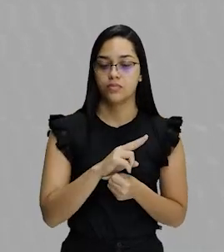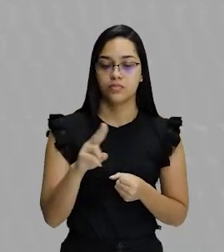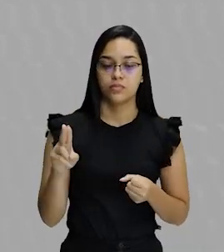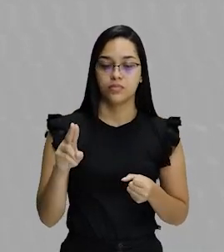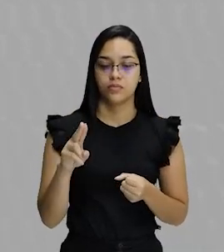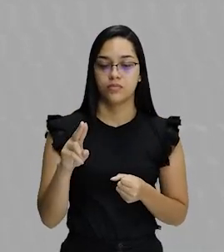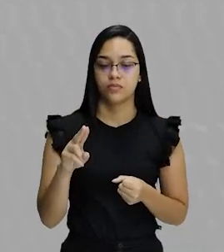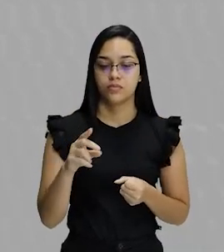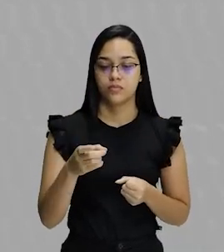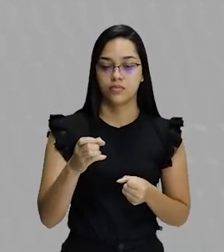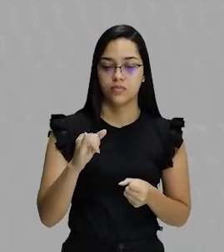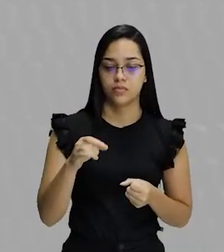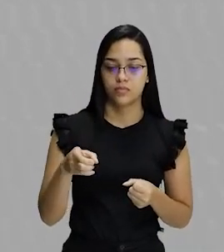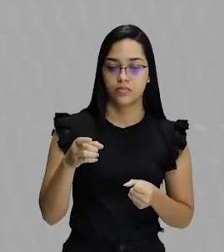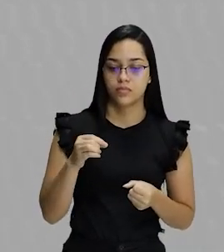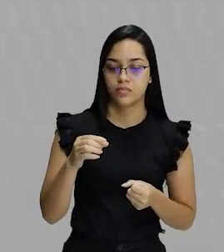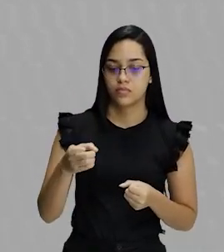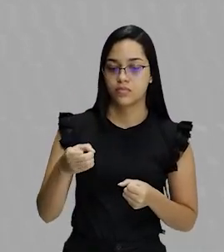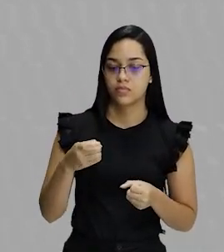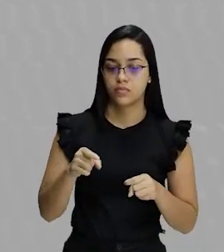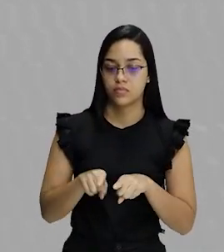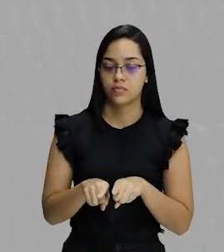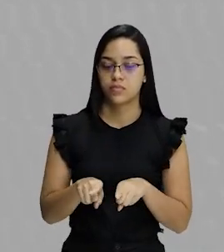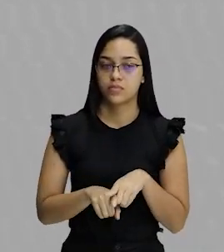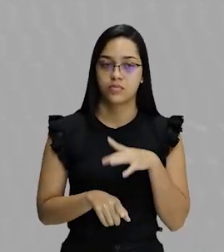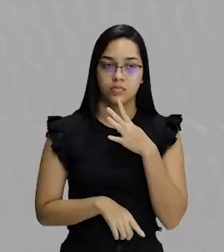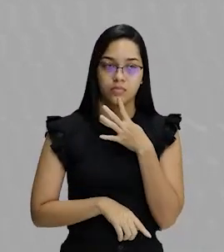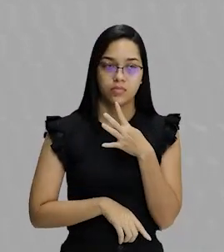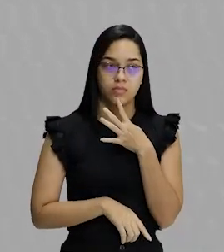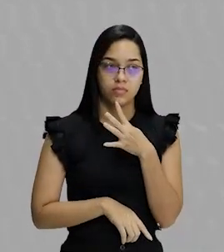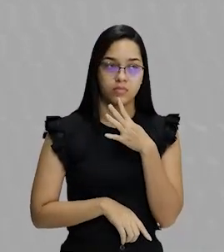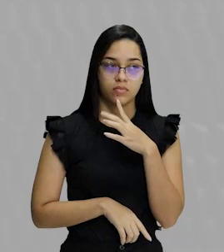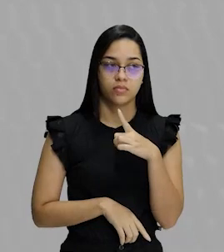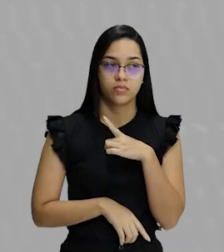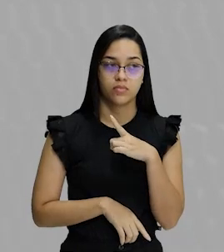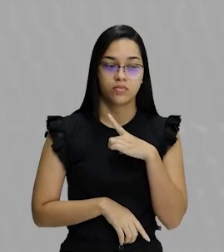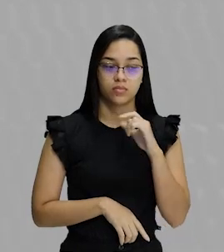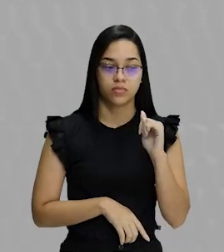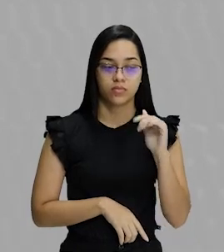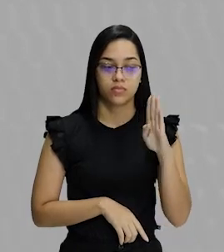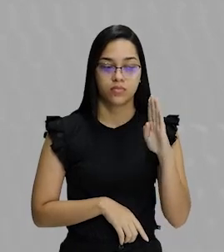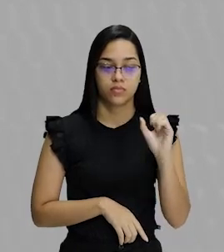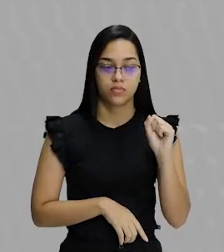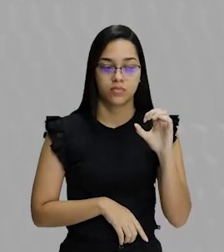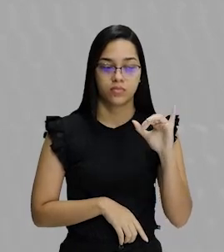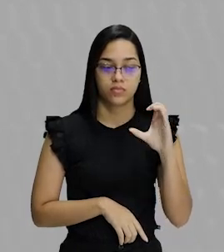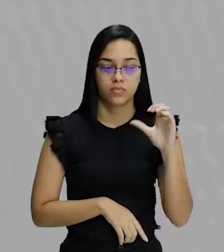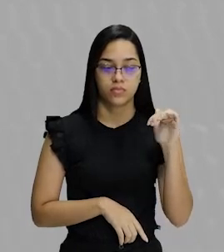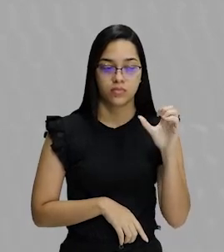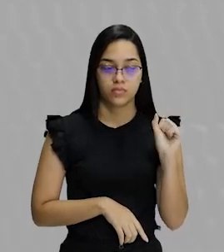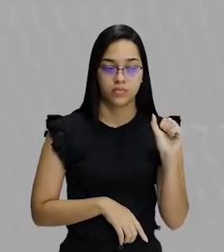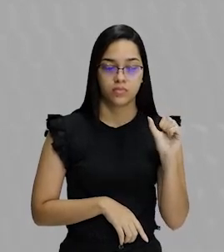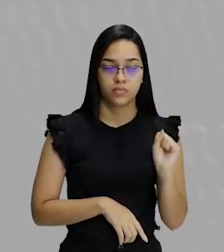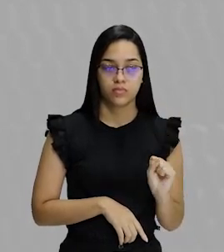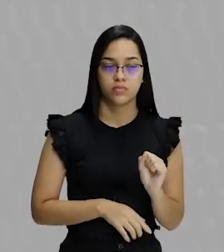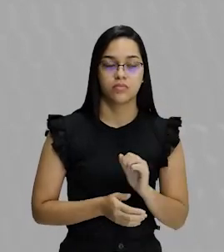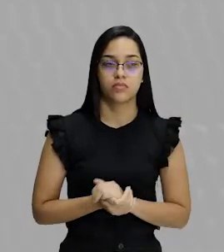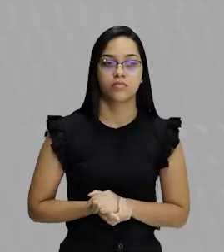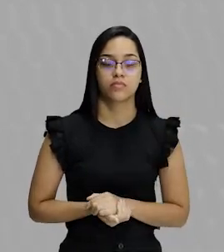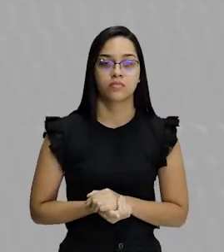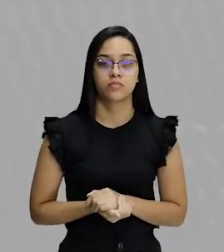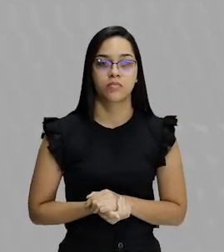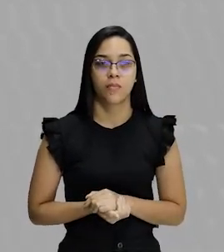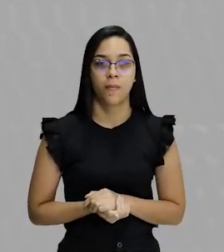X, né? Ou também conhecido como eixo das abscissas. Eixo das